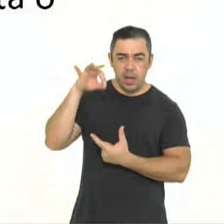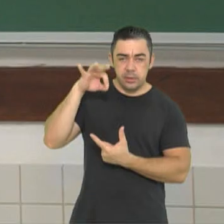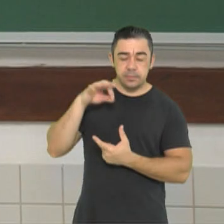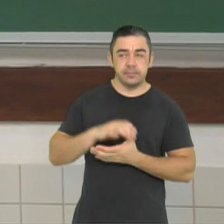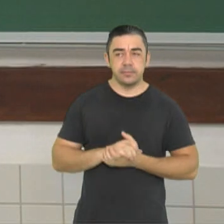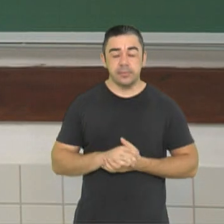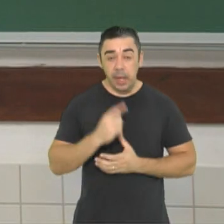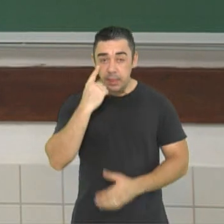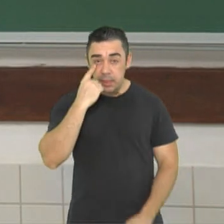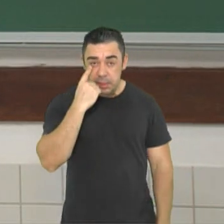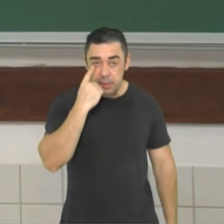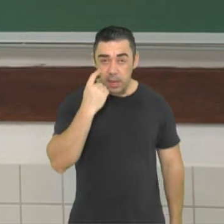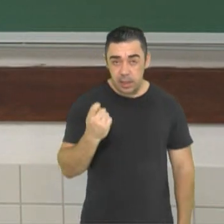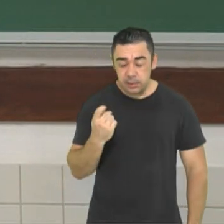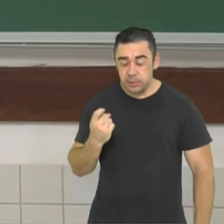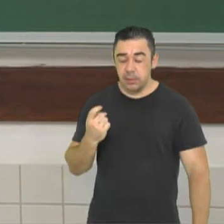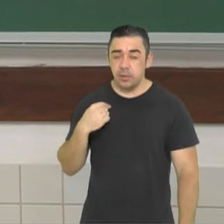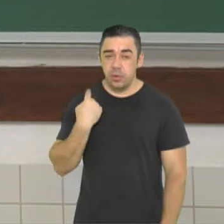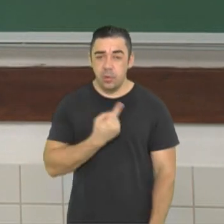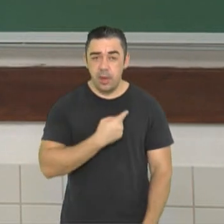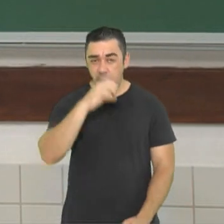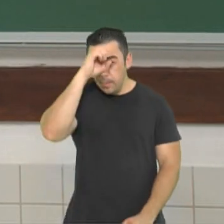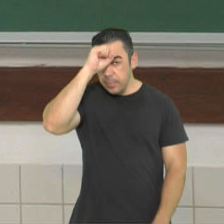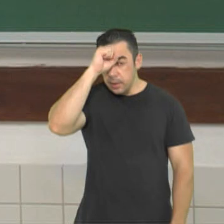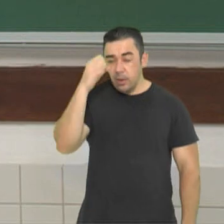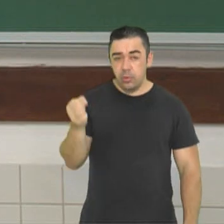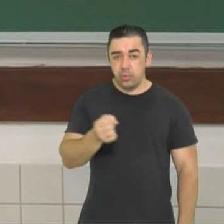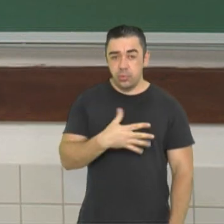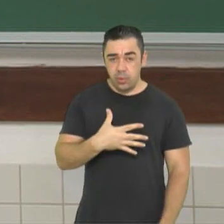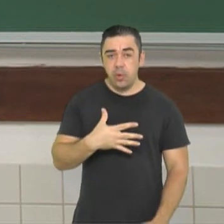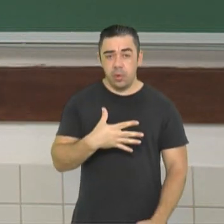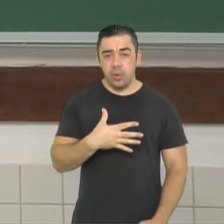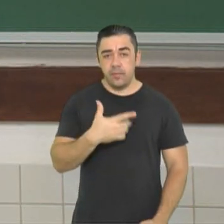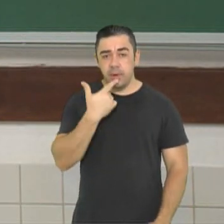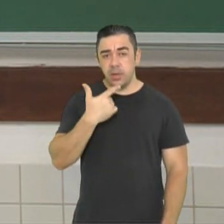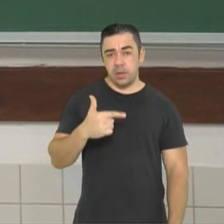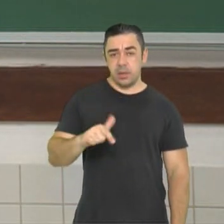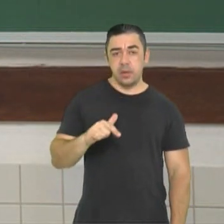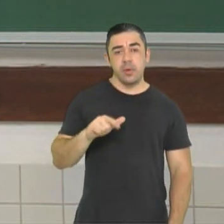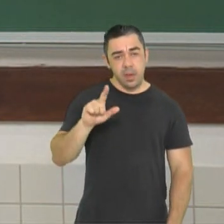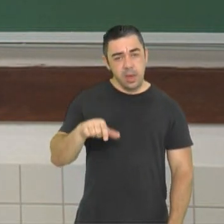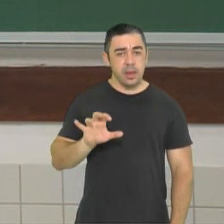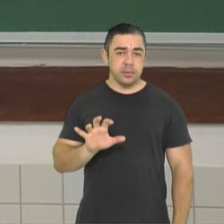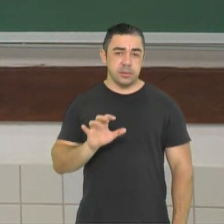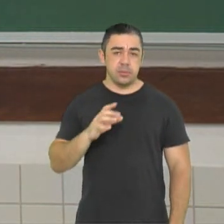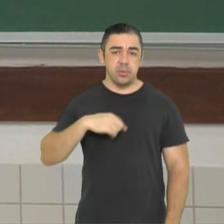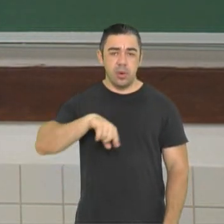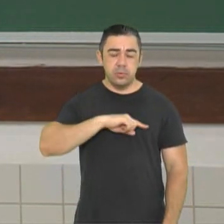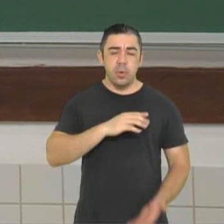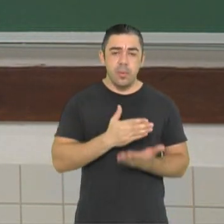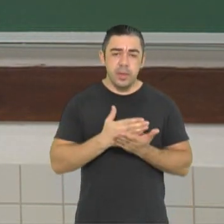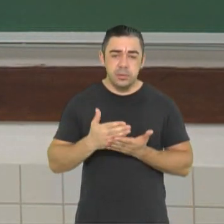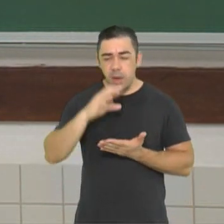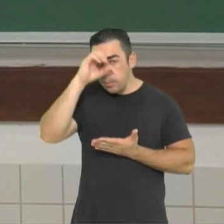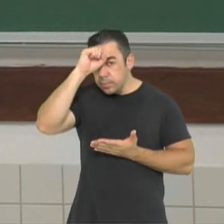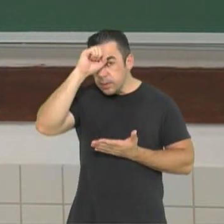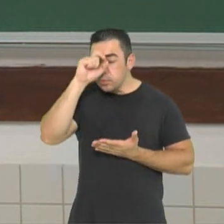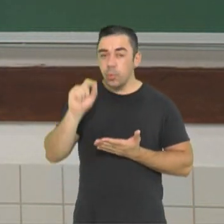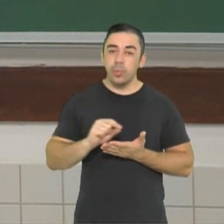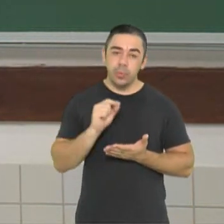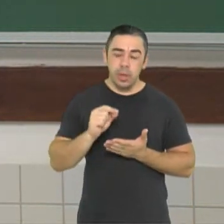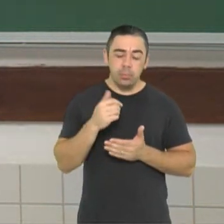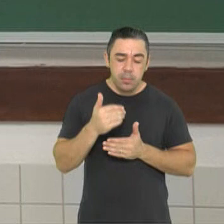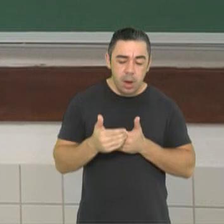é interessante que quando a gente está aprendendo um novo idioma, é bem isso que a gente aprende. Então a gente começa ali aprendendo